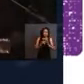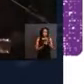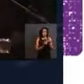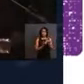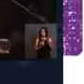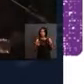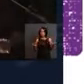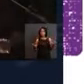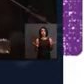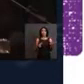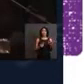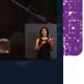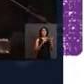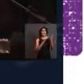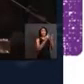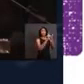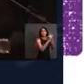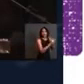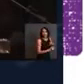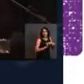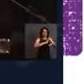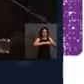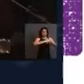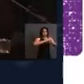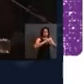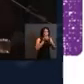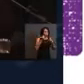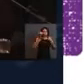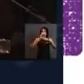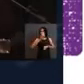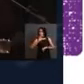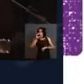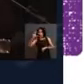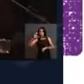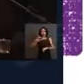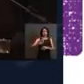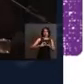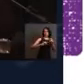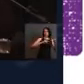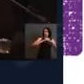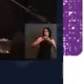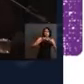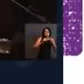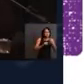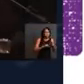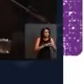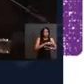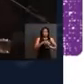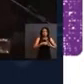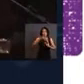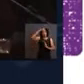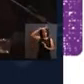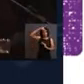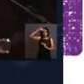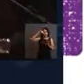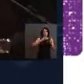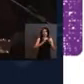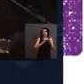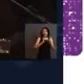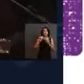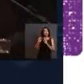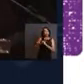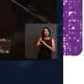Nancy citou aqui na sua fala, que o prefeito Colbert também mencionou na sua fala, todos